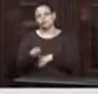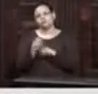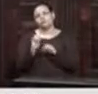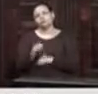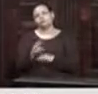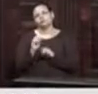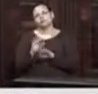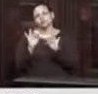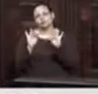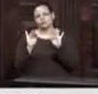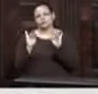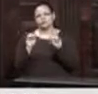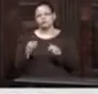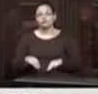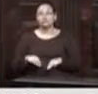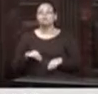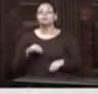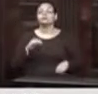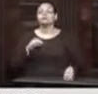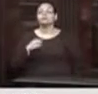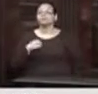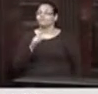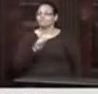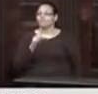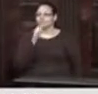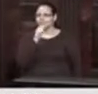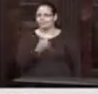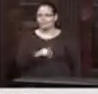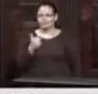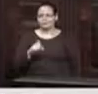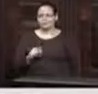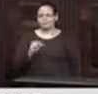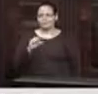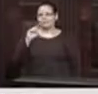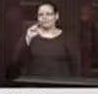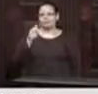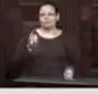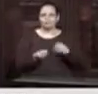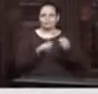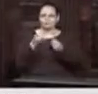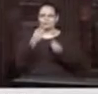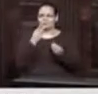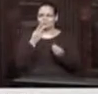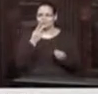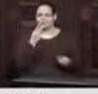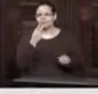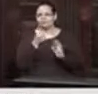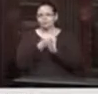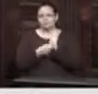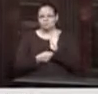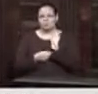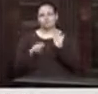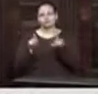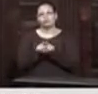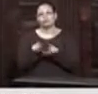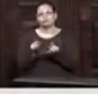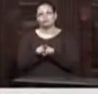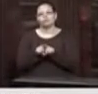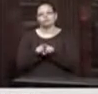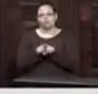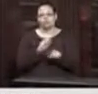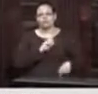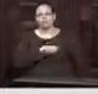educação. E, finalmente, ainda que não se tenha aumento, como diz, esse texto que também é cruel